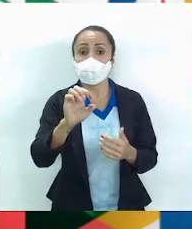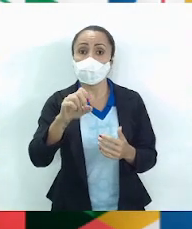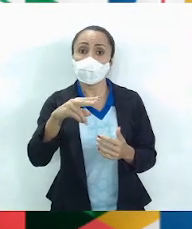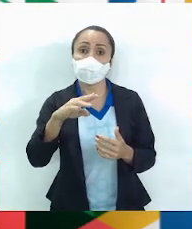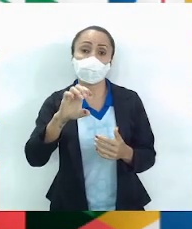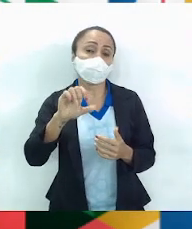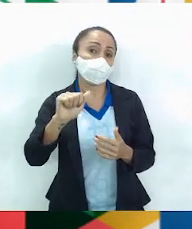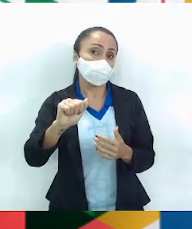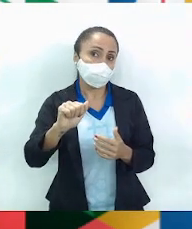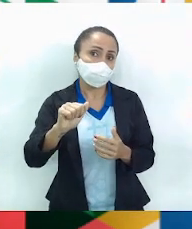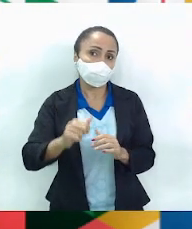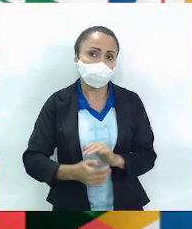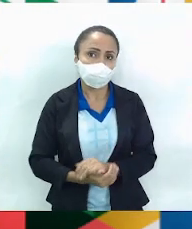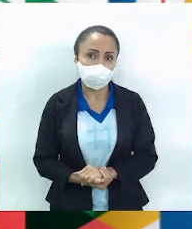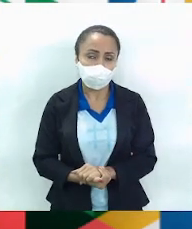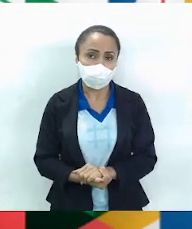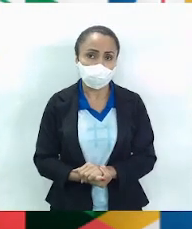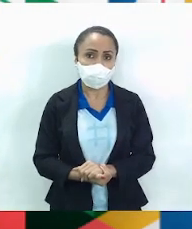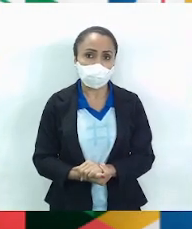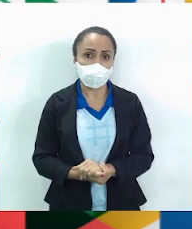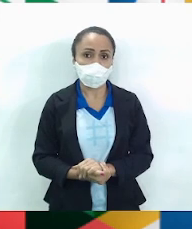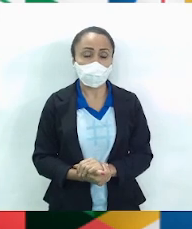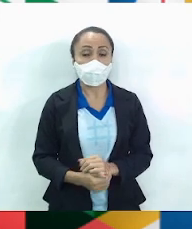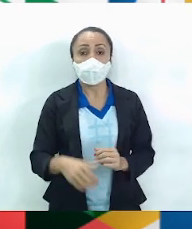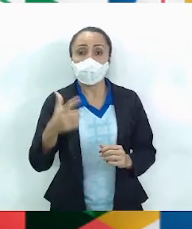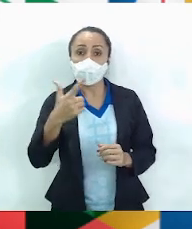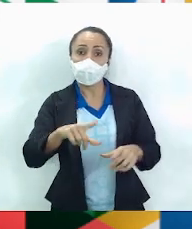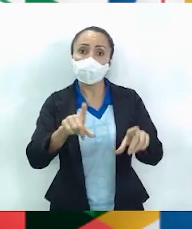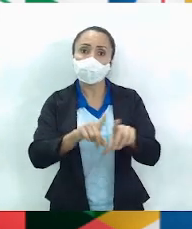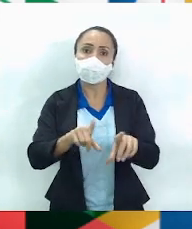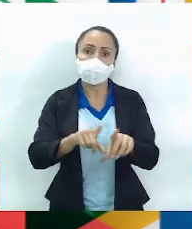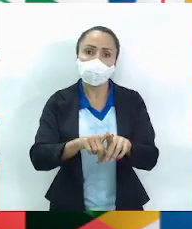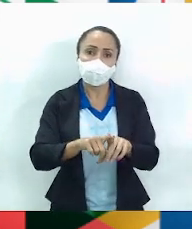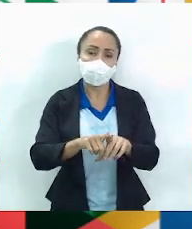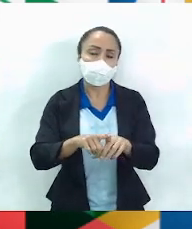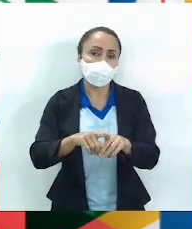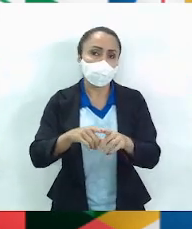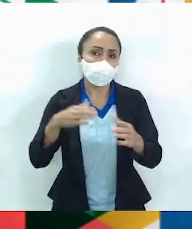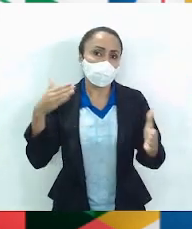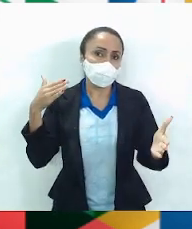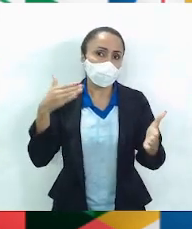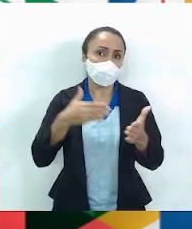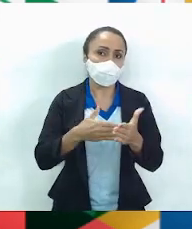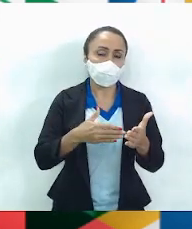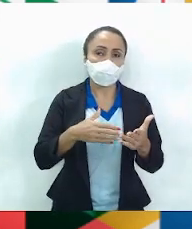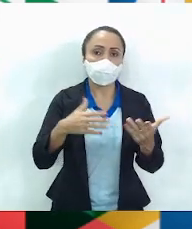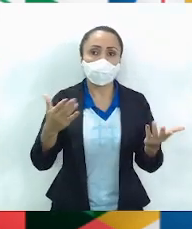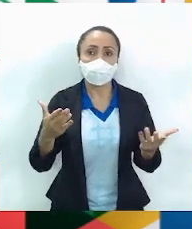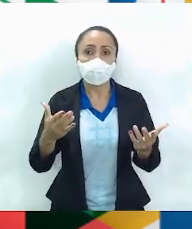americano. Beleza? O outro ataque atingiu o Pentágono, que é